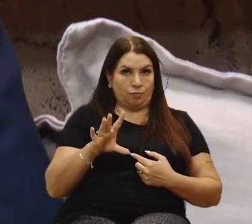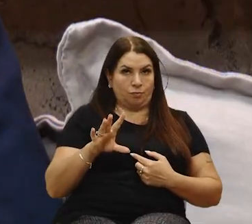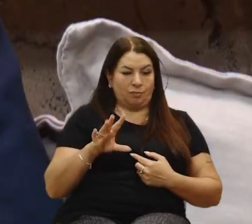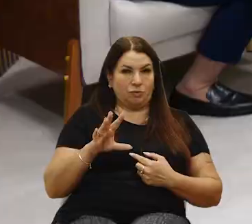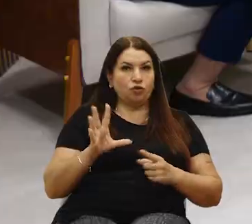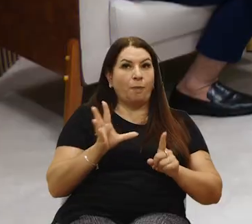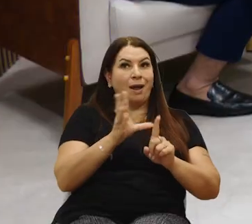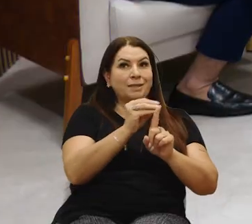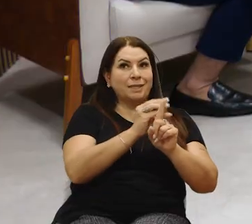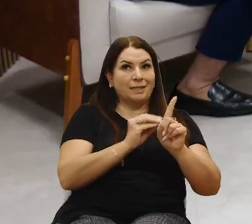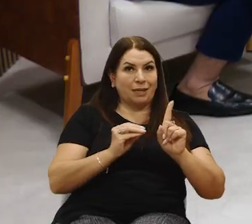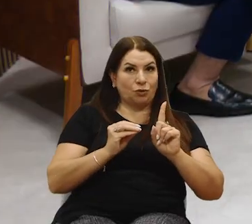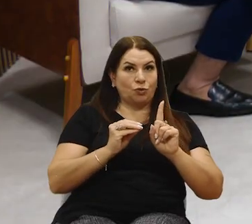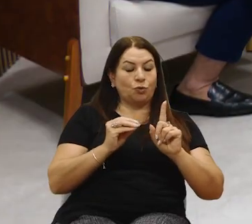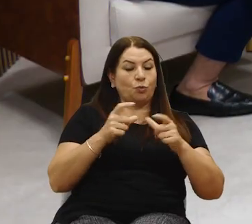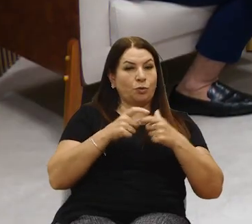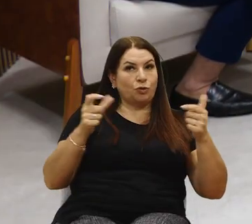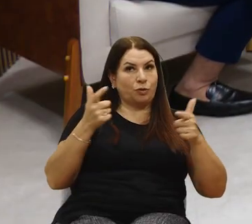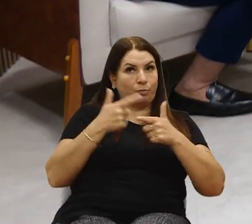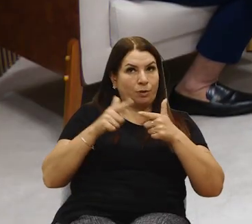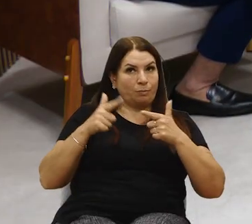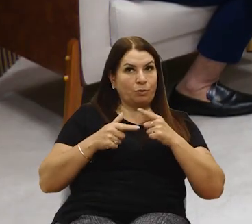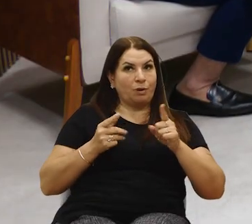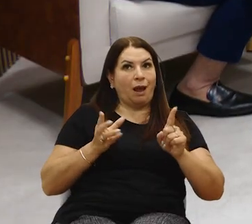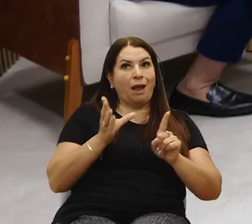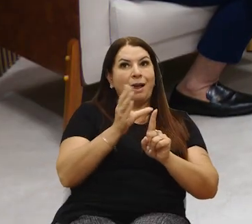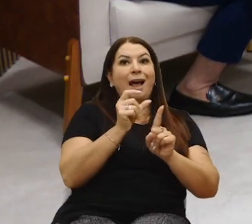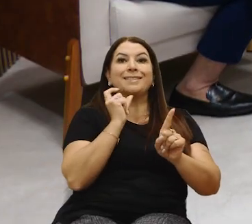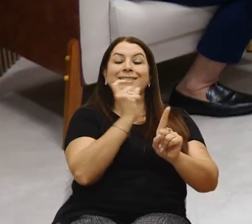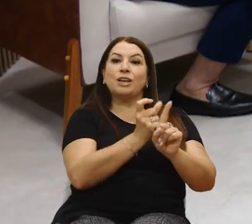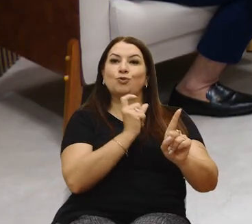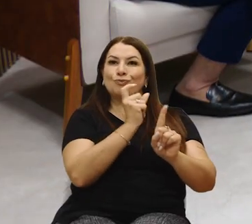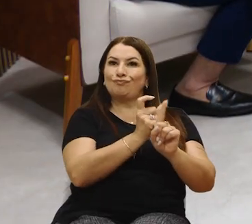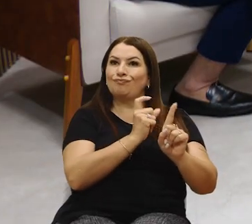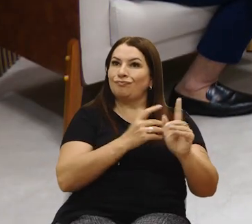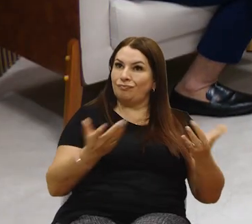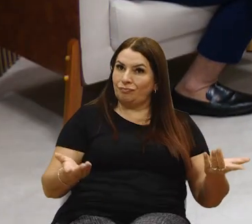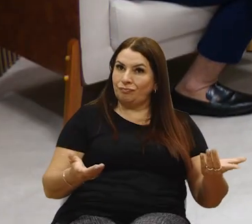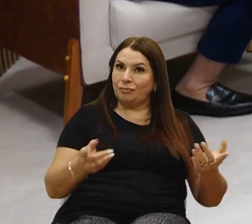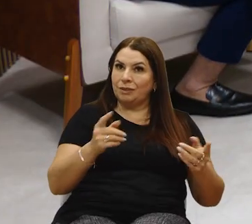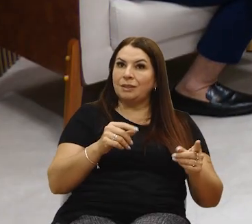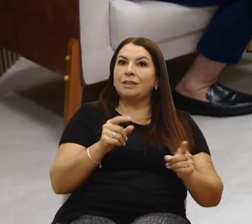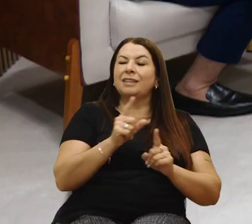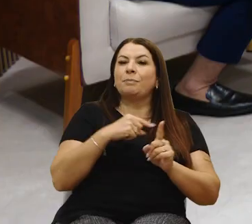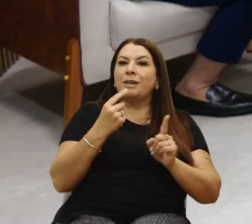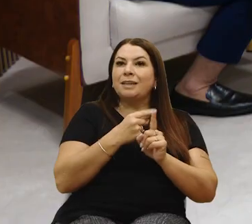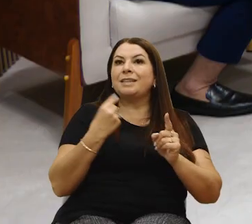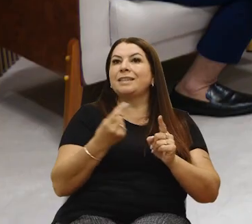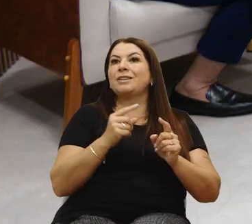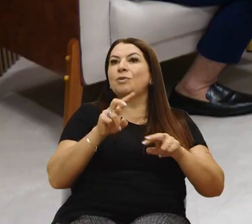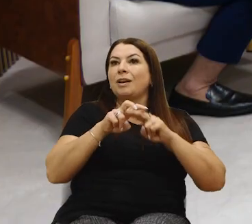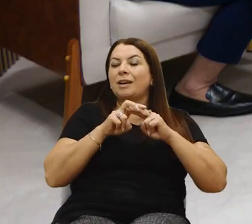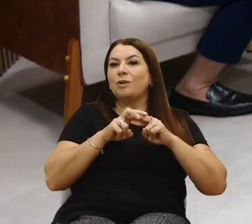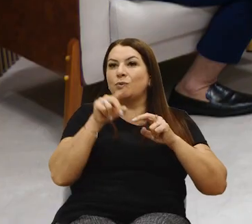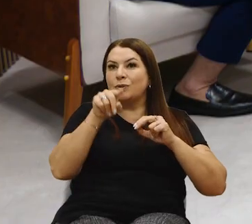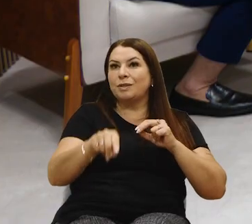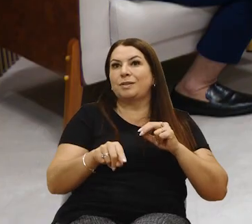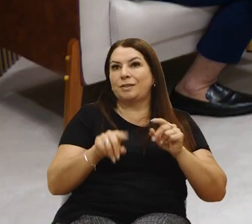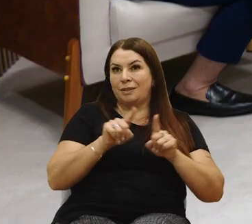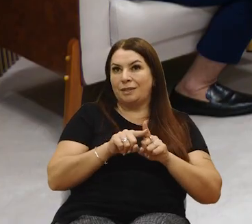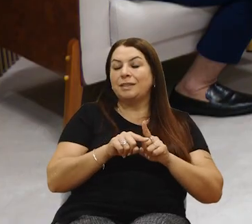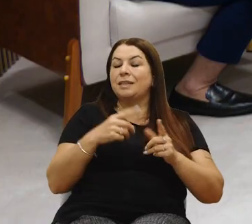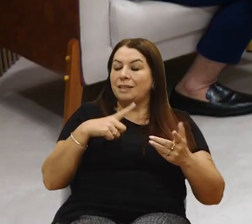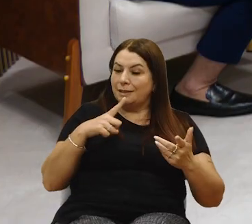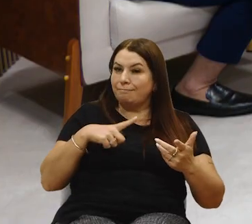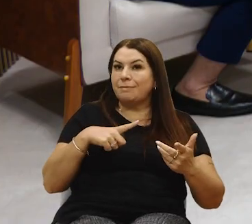assédio. O grande problema nas empresas é assédio moral. Tá? E o assédio moral que causa isso. Nomenclatura e Sim,